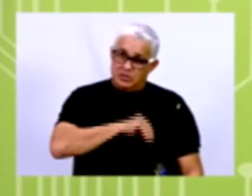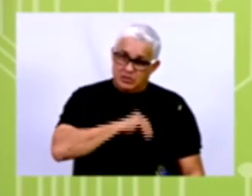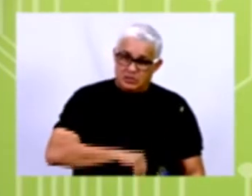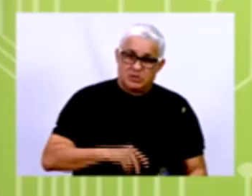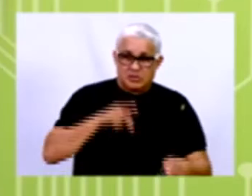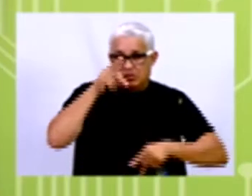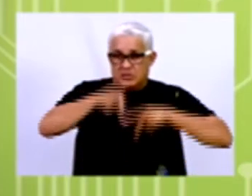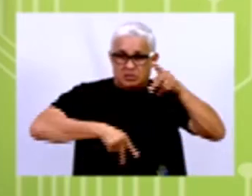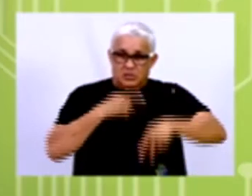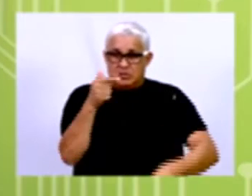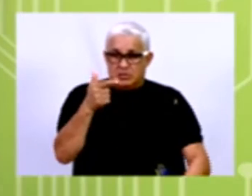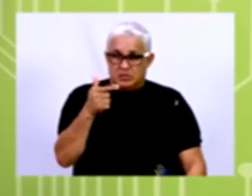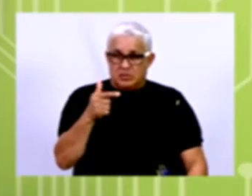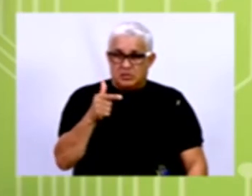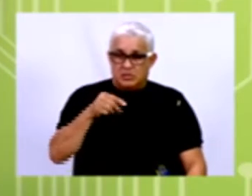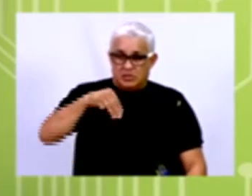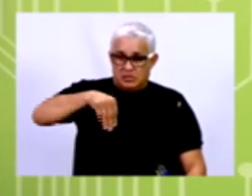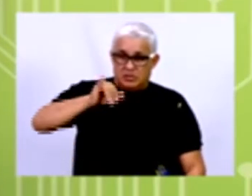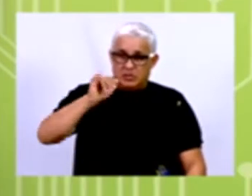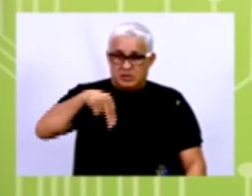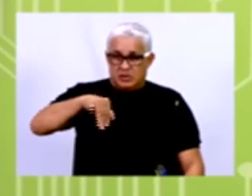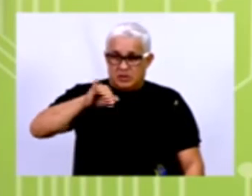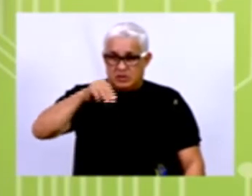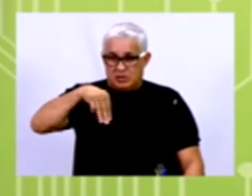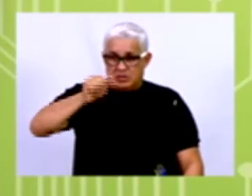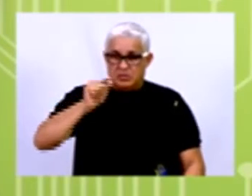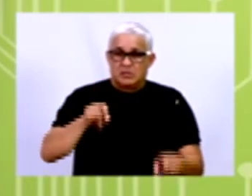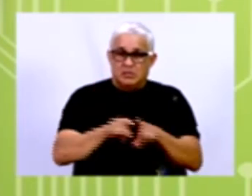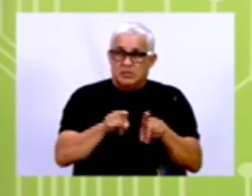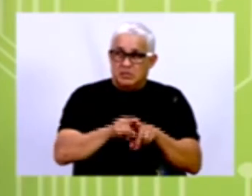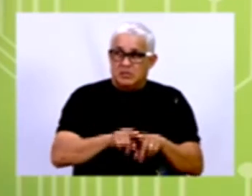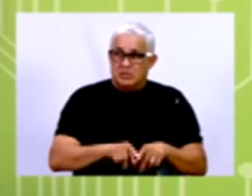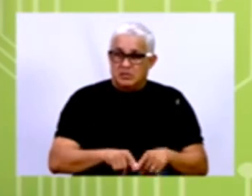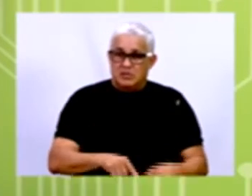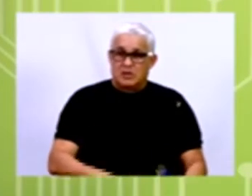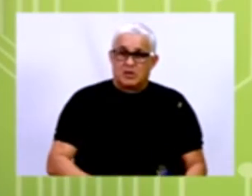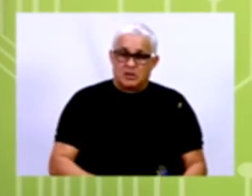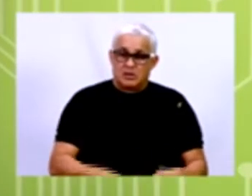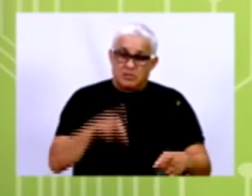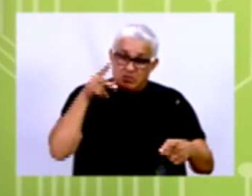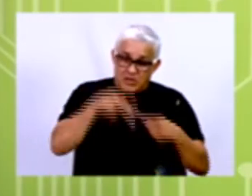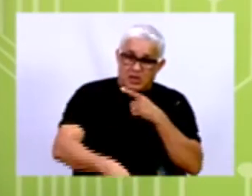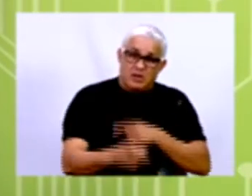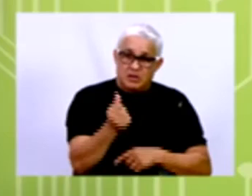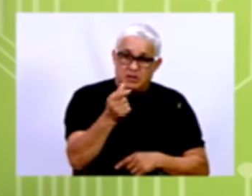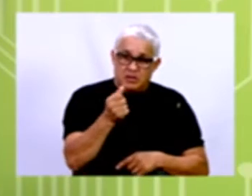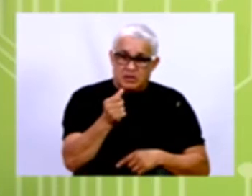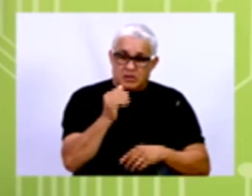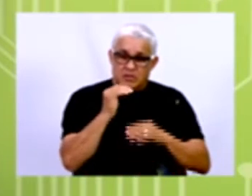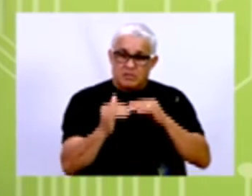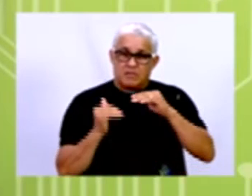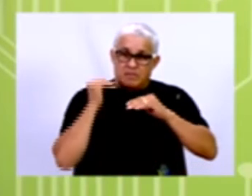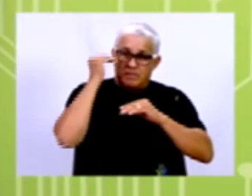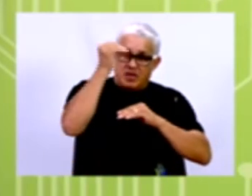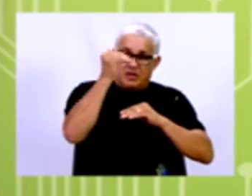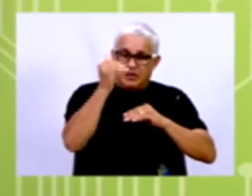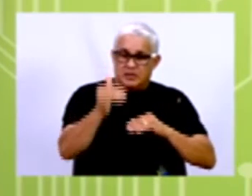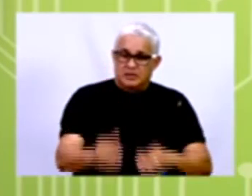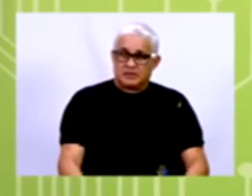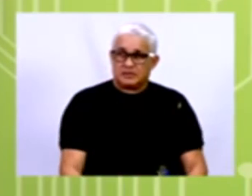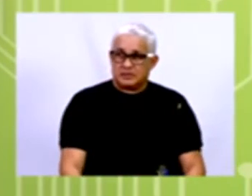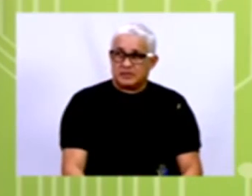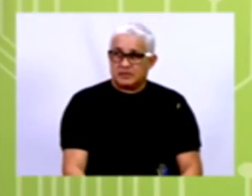populações que não têm renda mínima, ou seja, restringindo o ganho de populações que ganham acima do